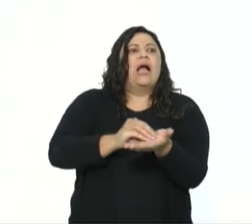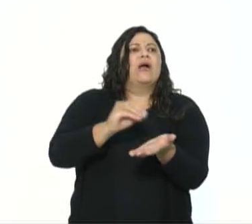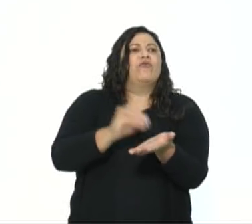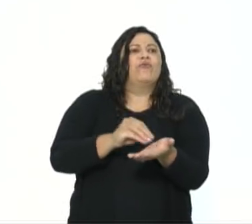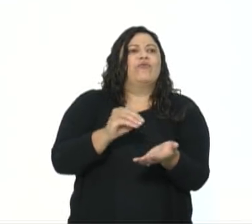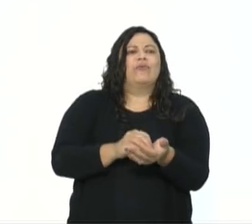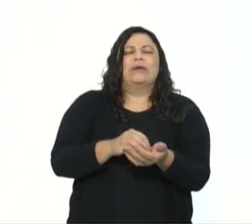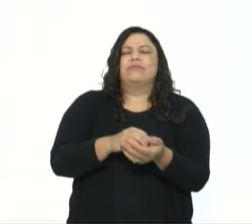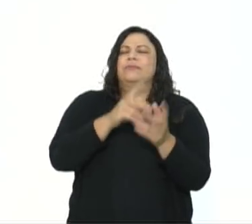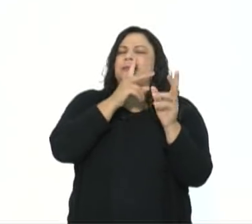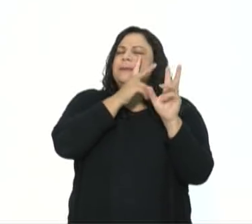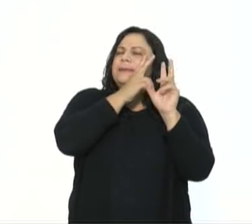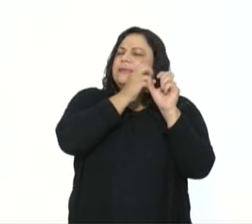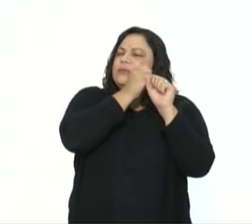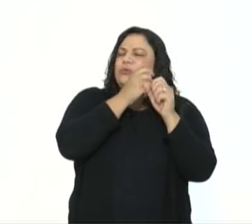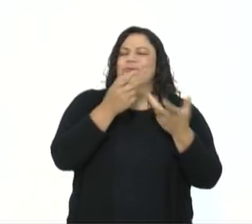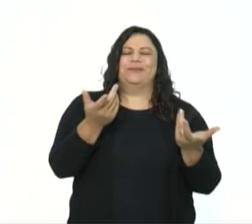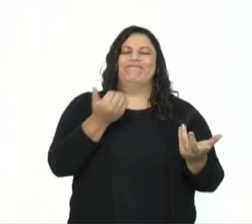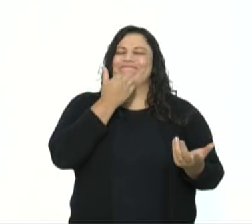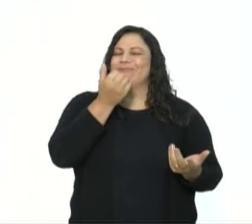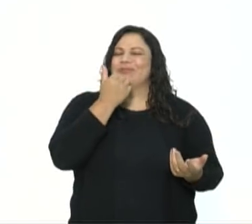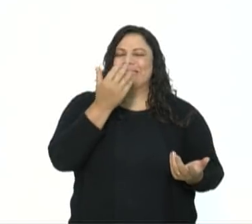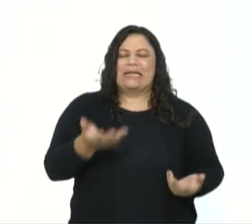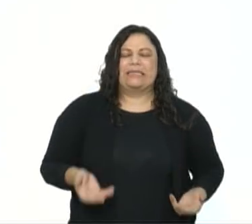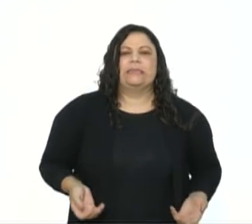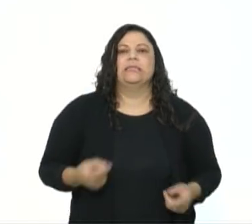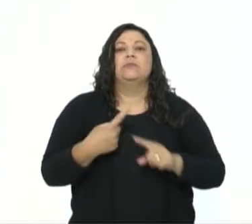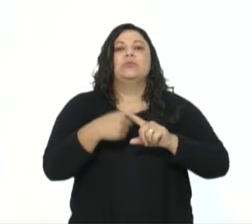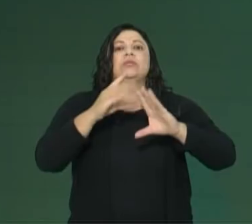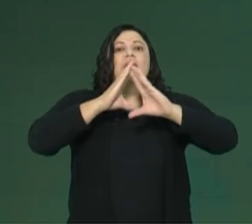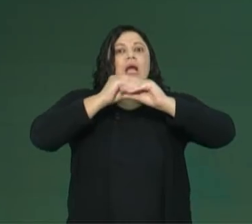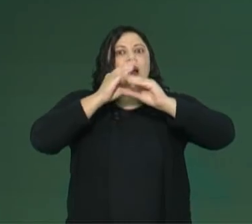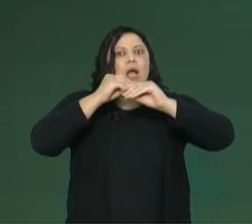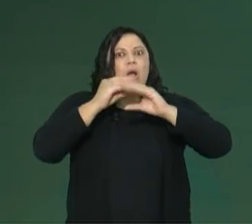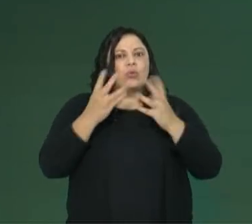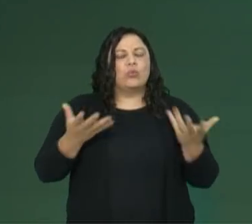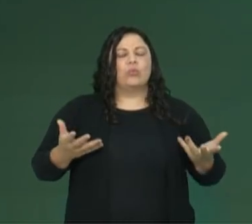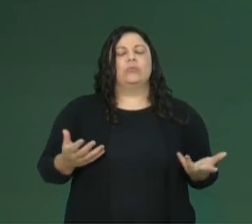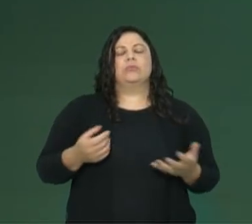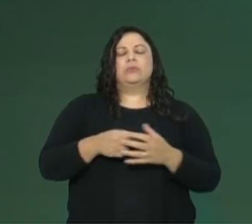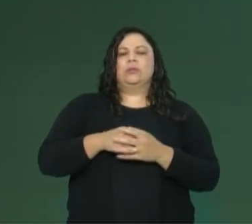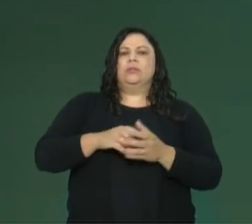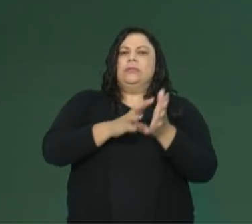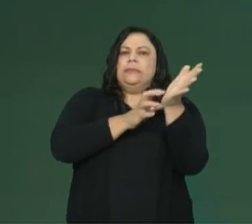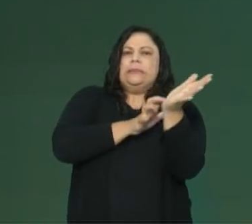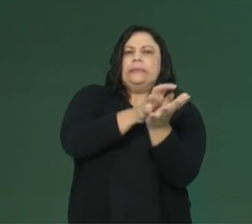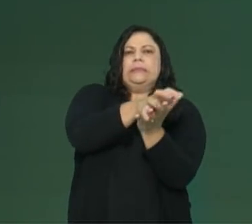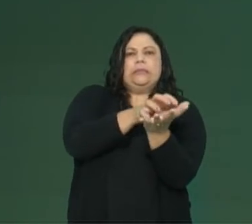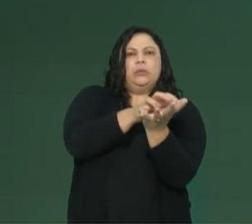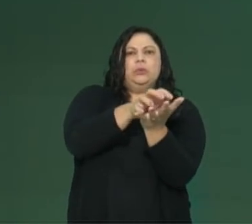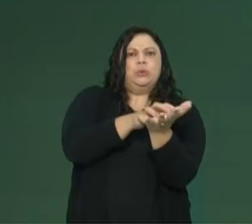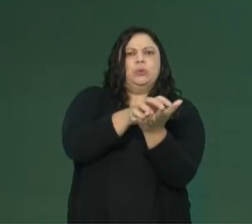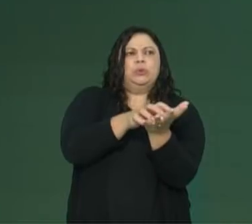Porque o verme ele tem uma ativação maior no período noturno, as coceiras são intensas, eu já tive